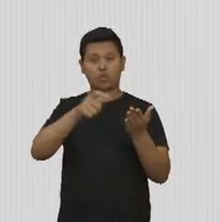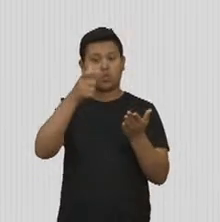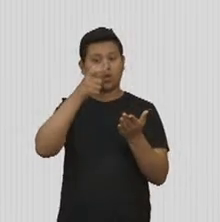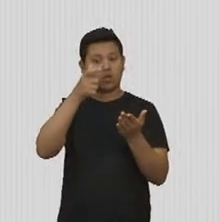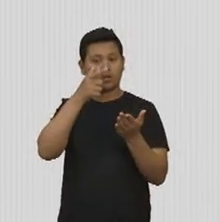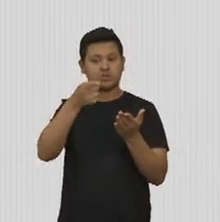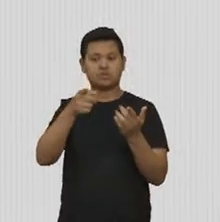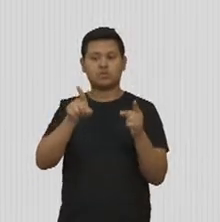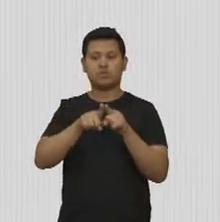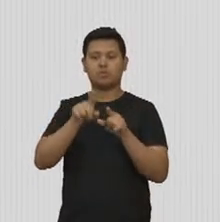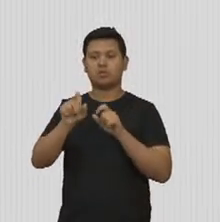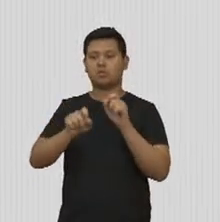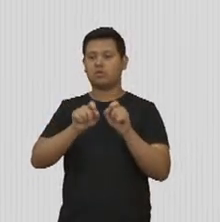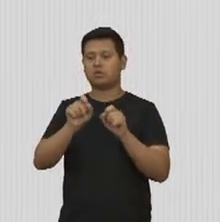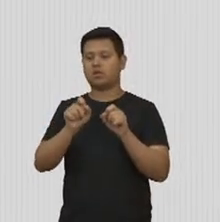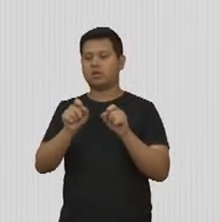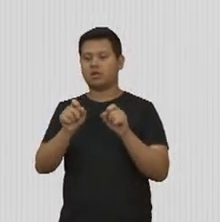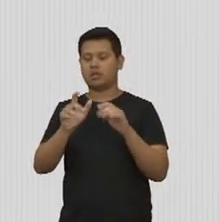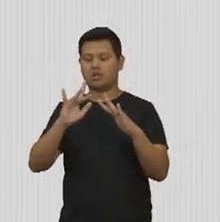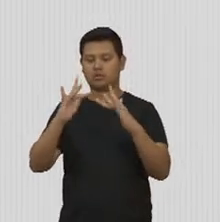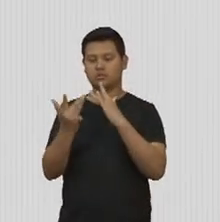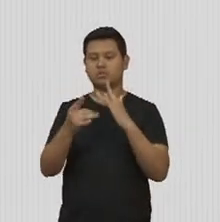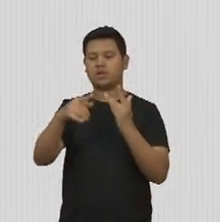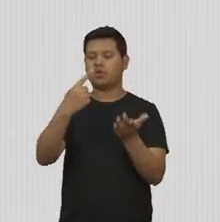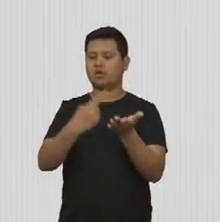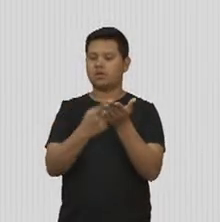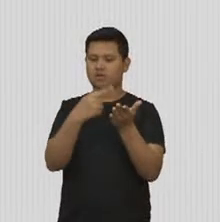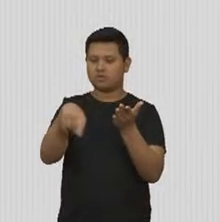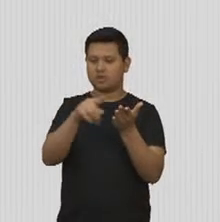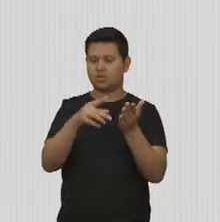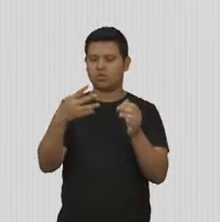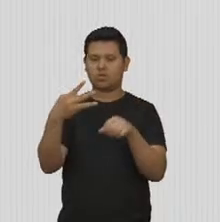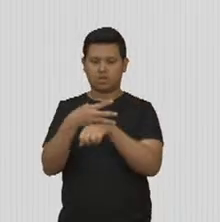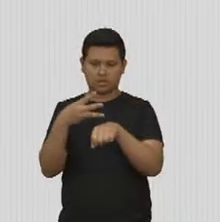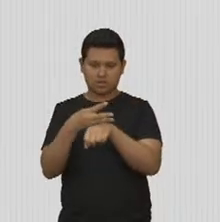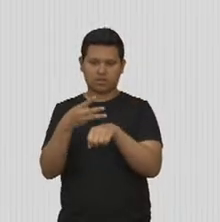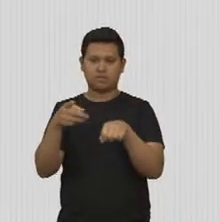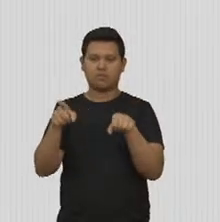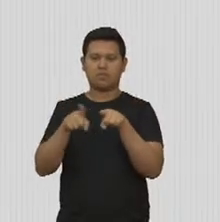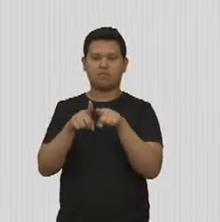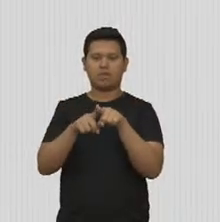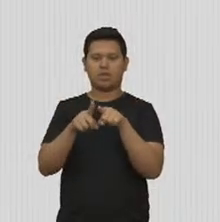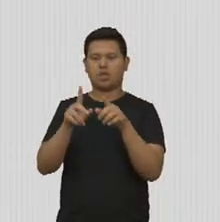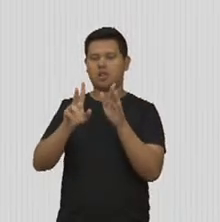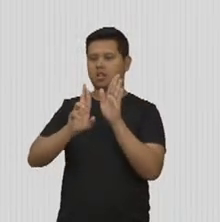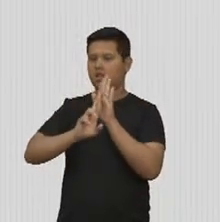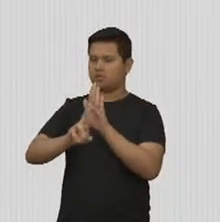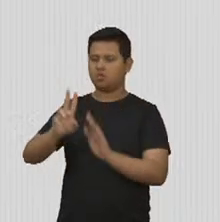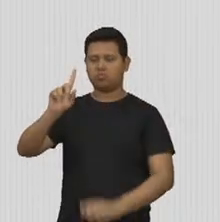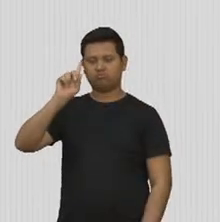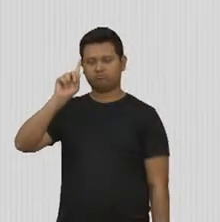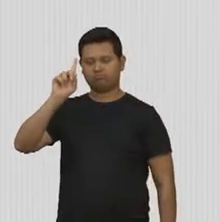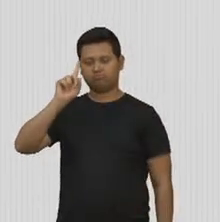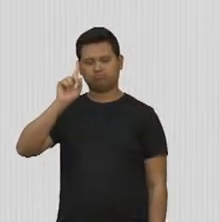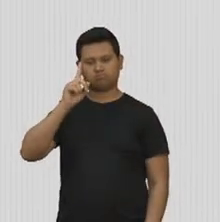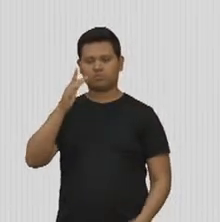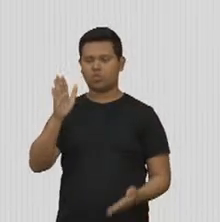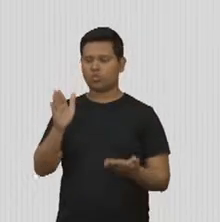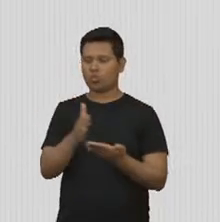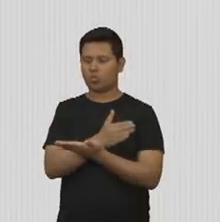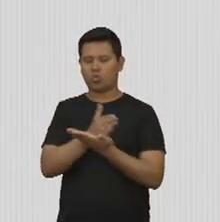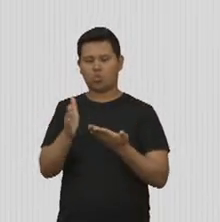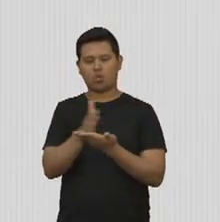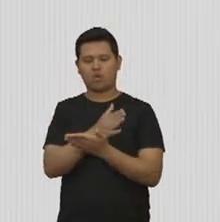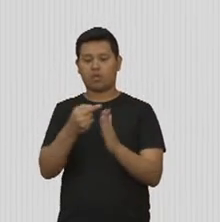aí de casa a visitar nossas redes sociais, a nos chamar pelo WhatsApp. A gente responde todos os dias. Qualquer demanda,